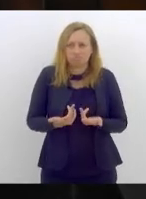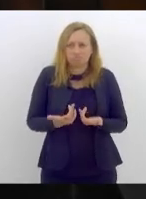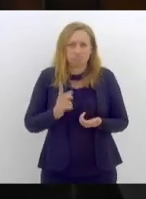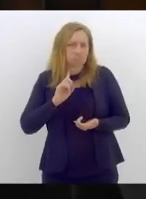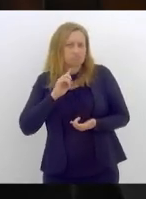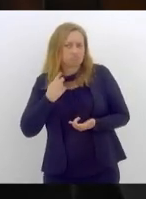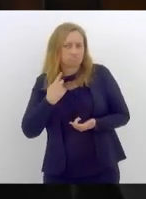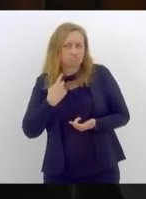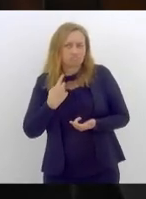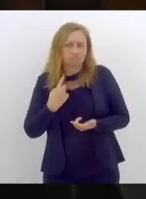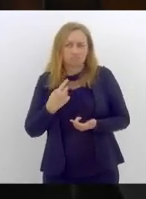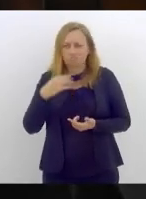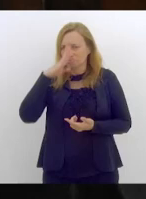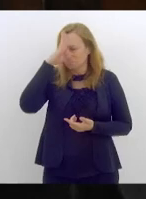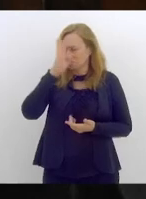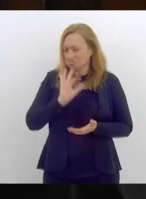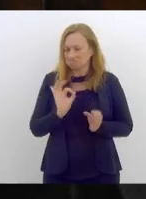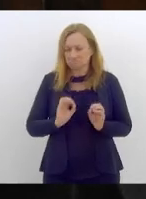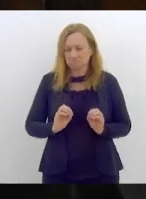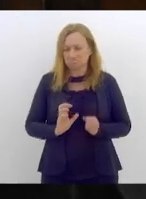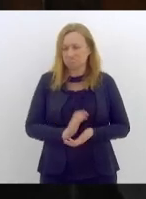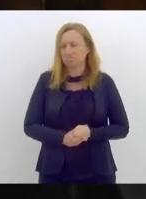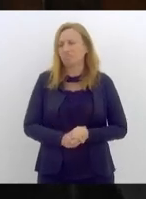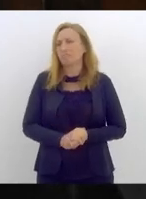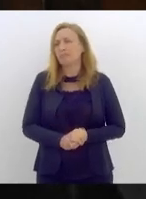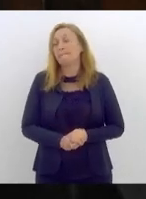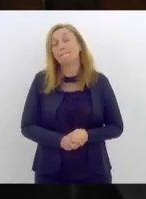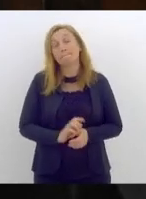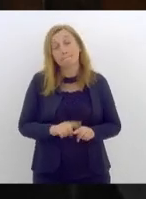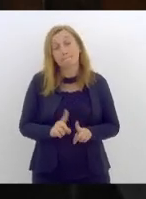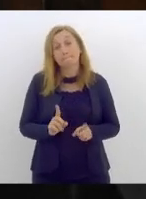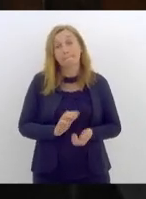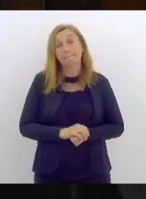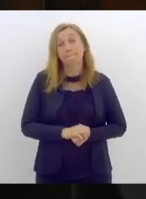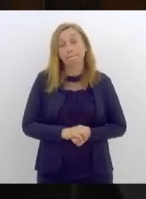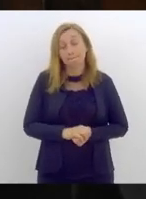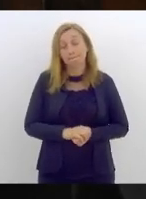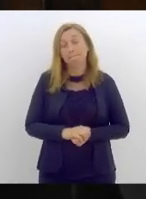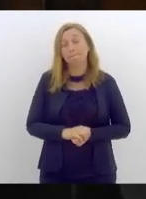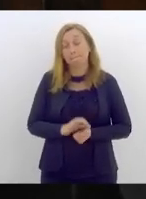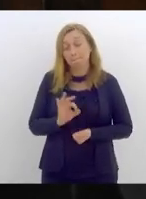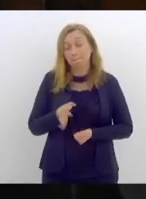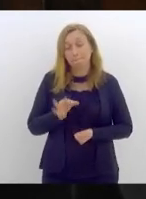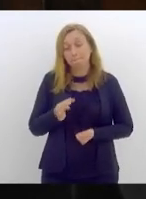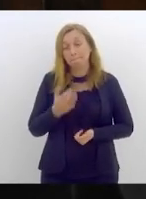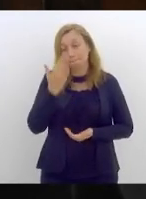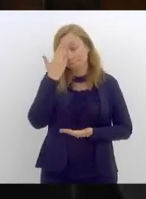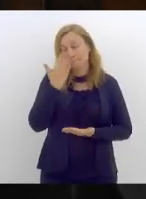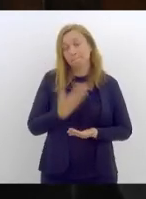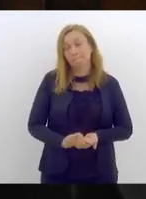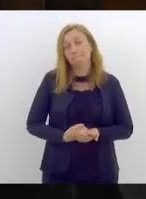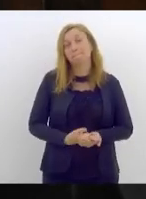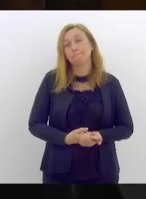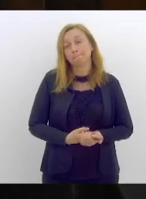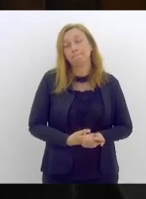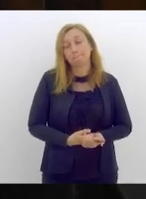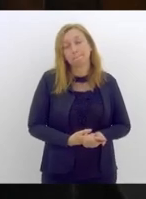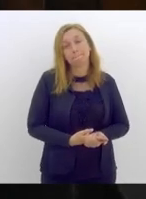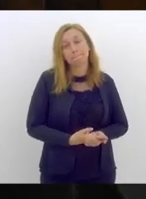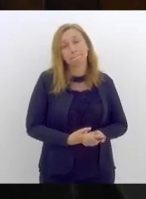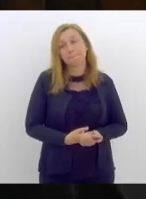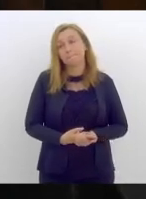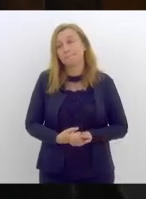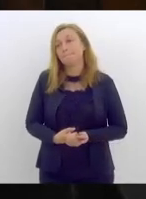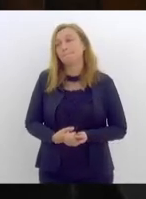por parte de bolsonaro não me surpreendem mas tenho clareza confiança na firmeza